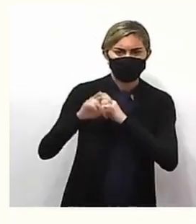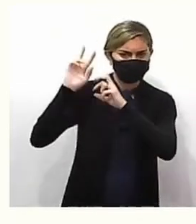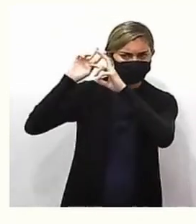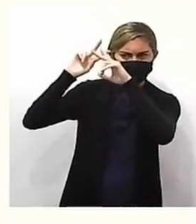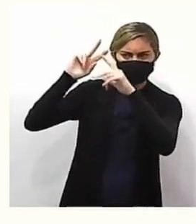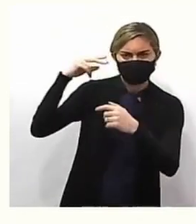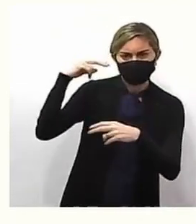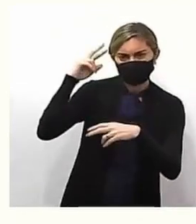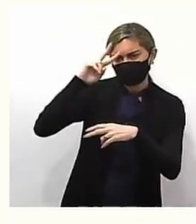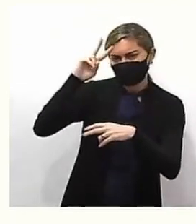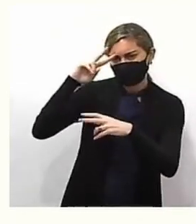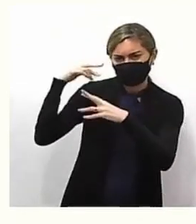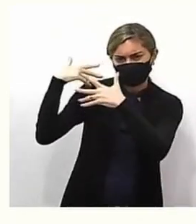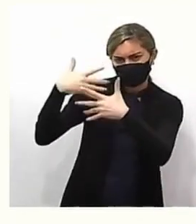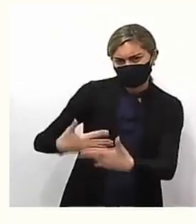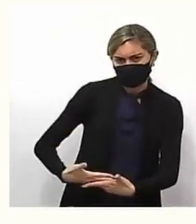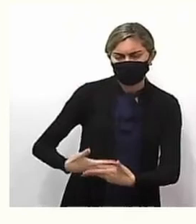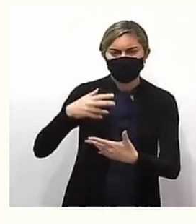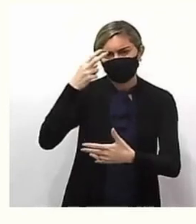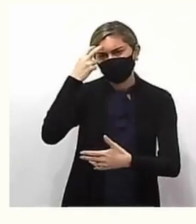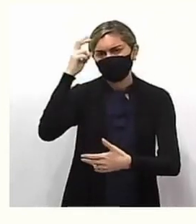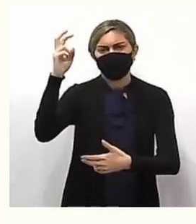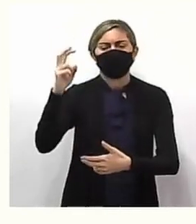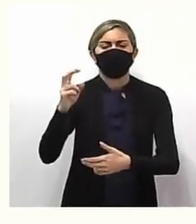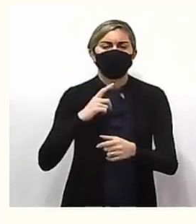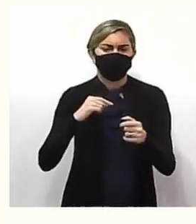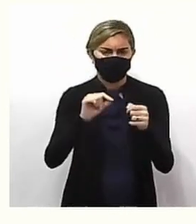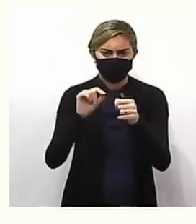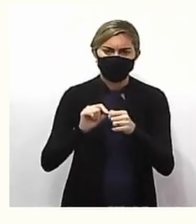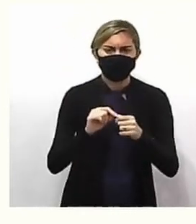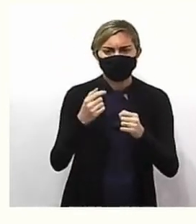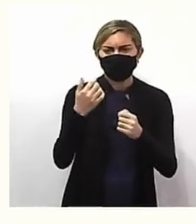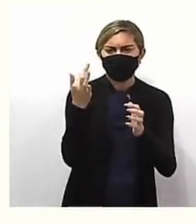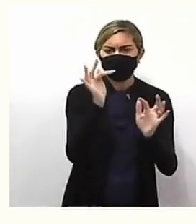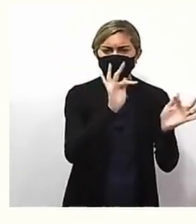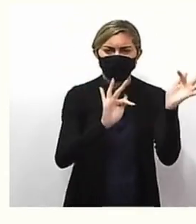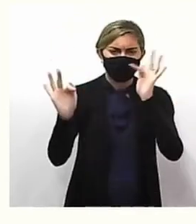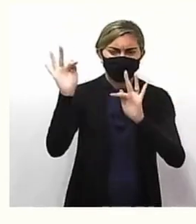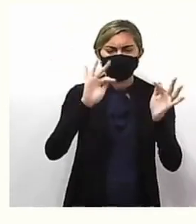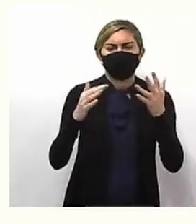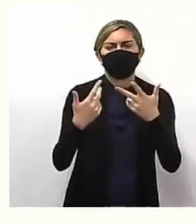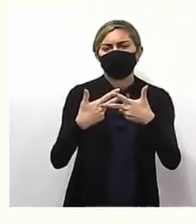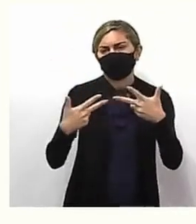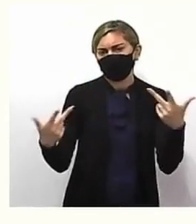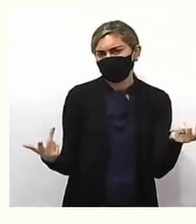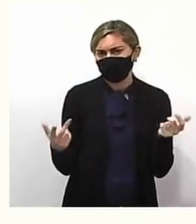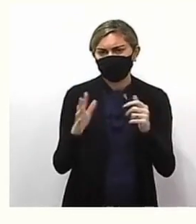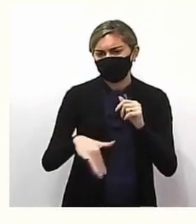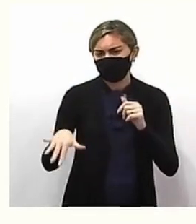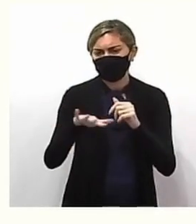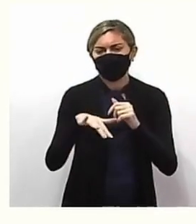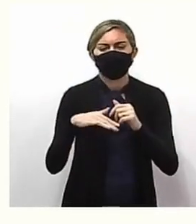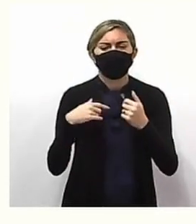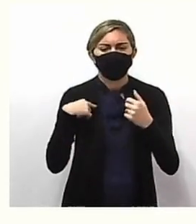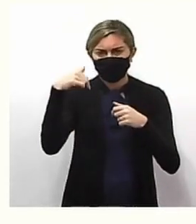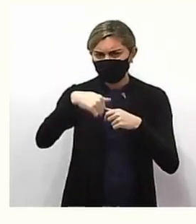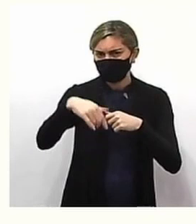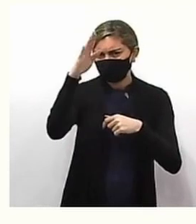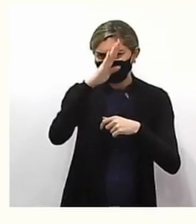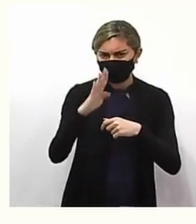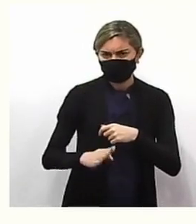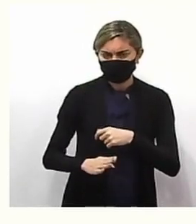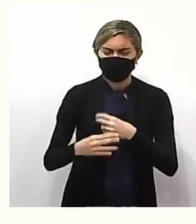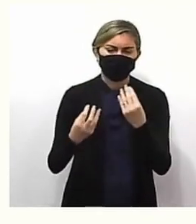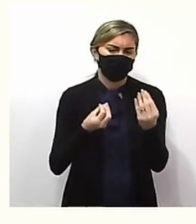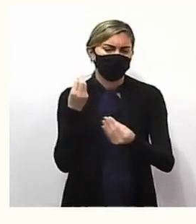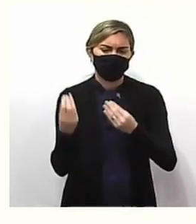e cultural. Na verdade, o que se faz é folclorizar todos eles. Aqui no Brasil,